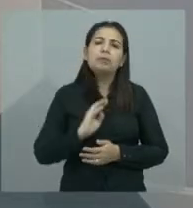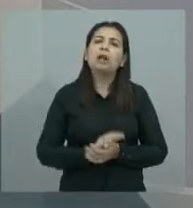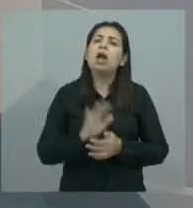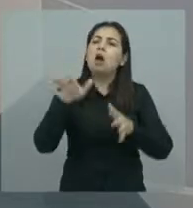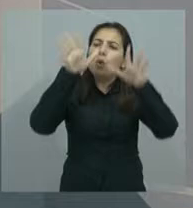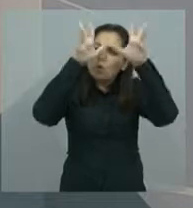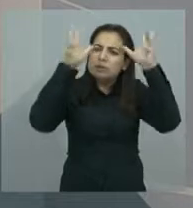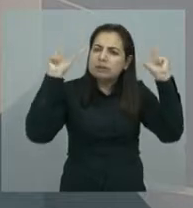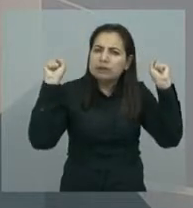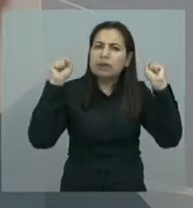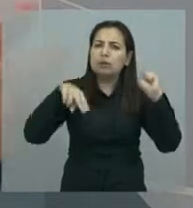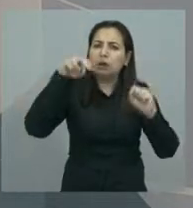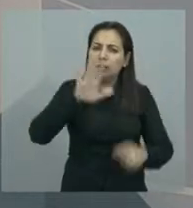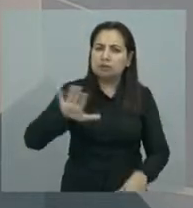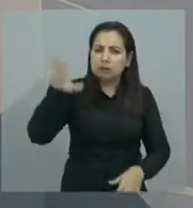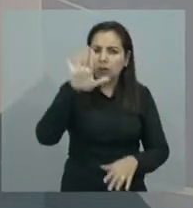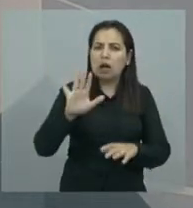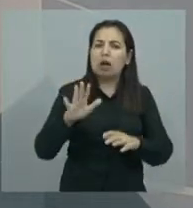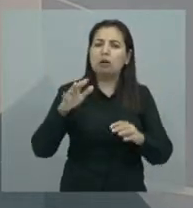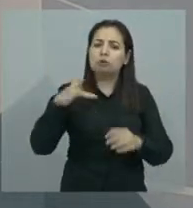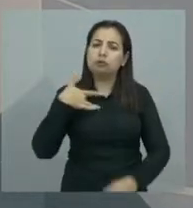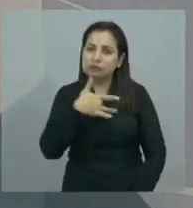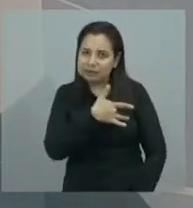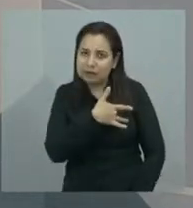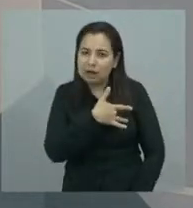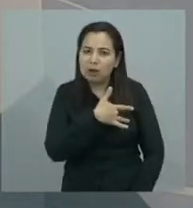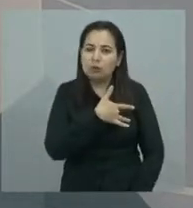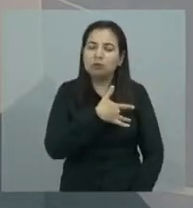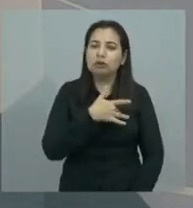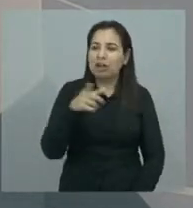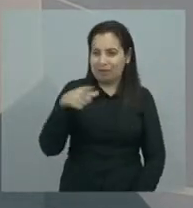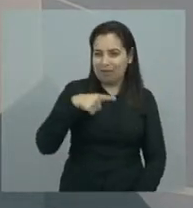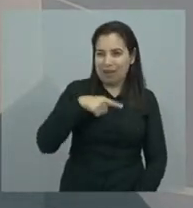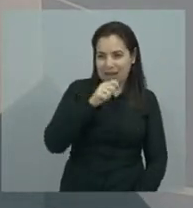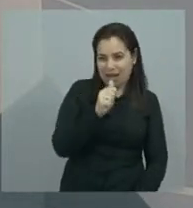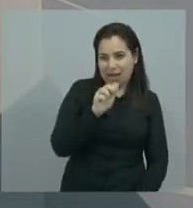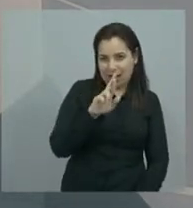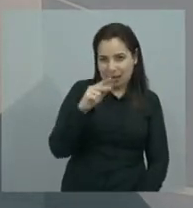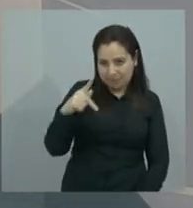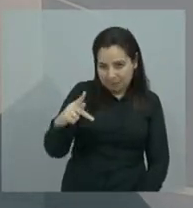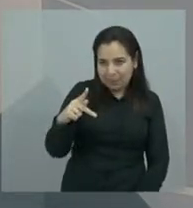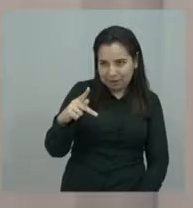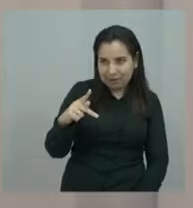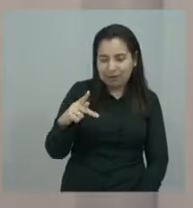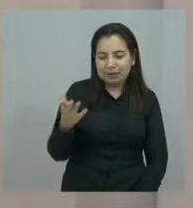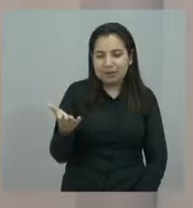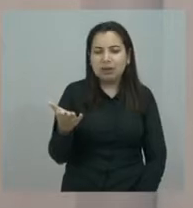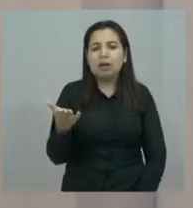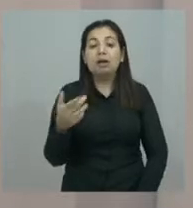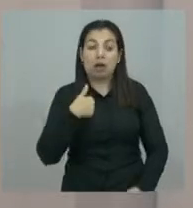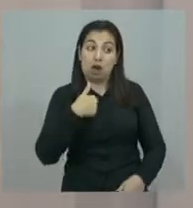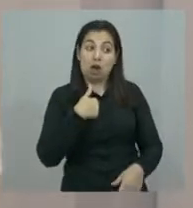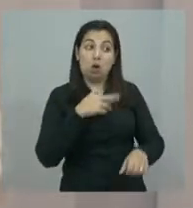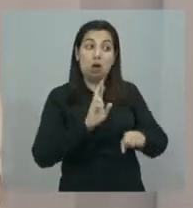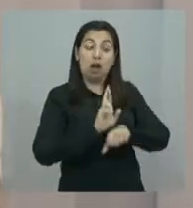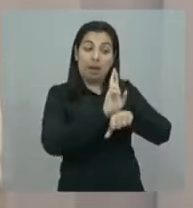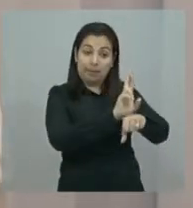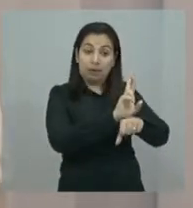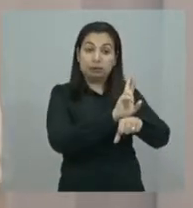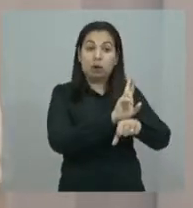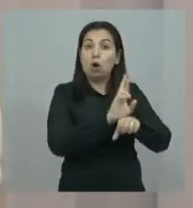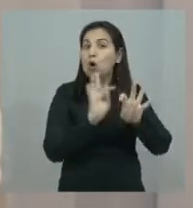né? Você tem um assento lá pela ARNP, né? ARNP, na verdade lá eu represento todas